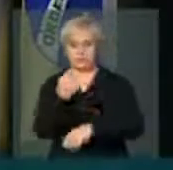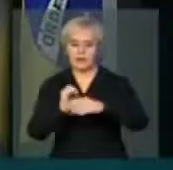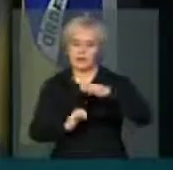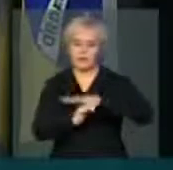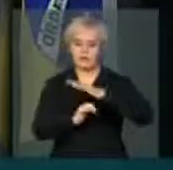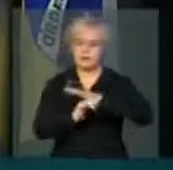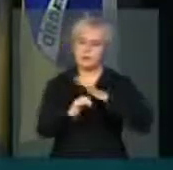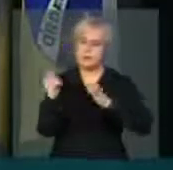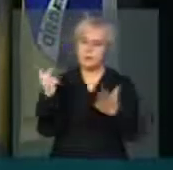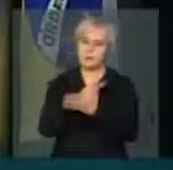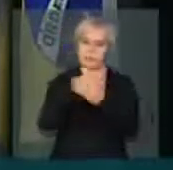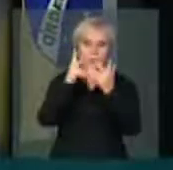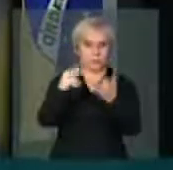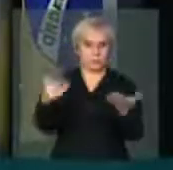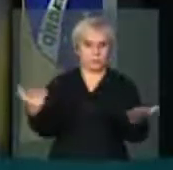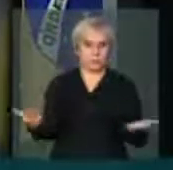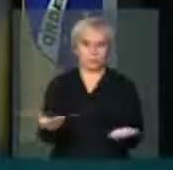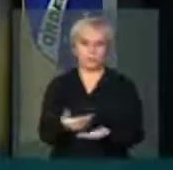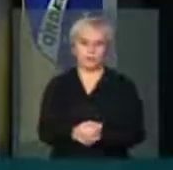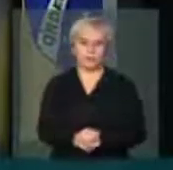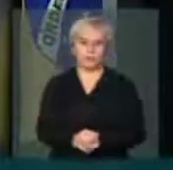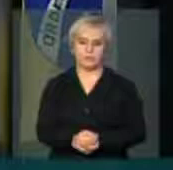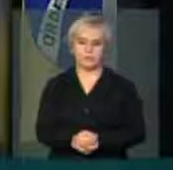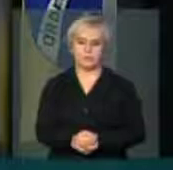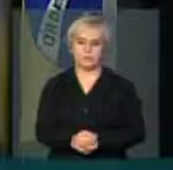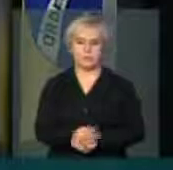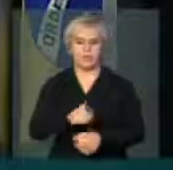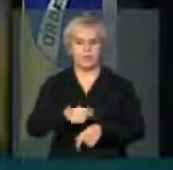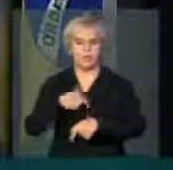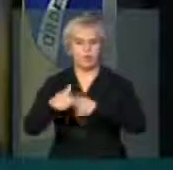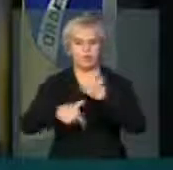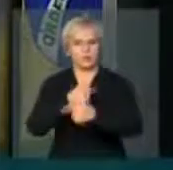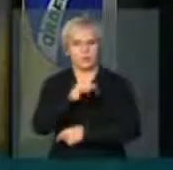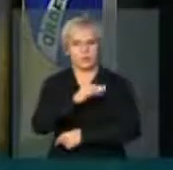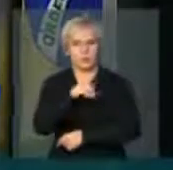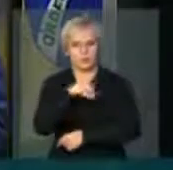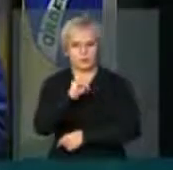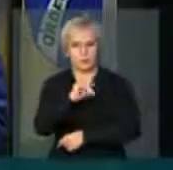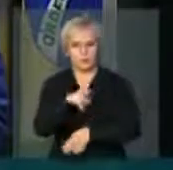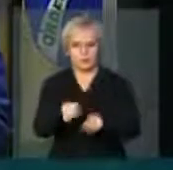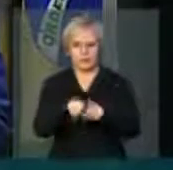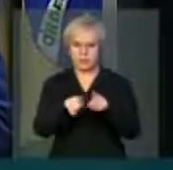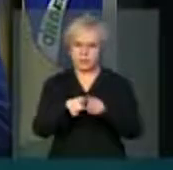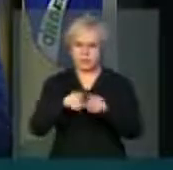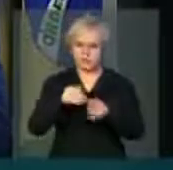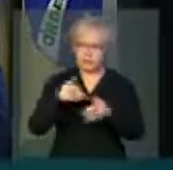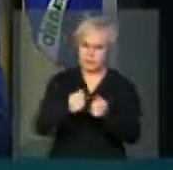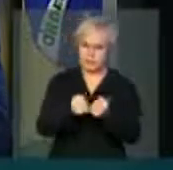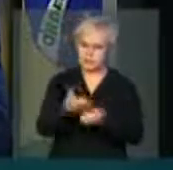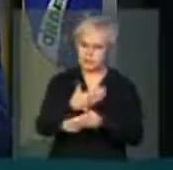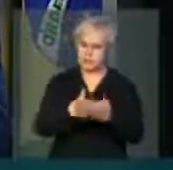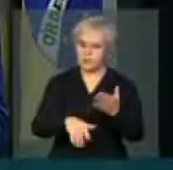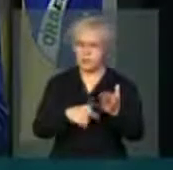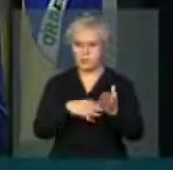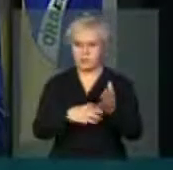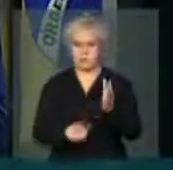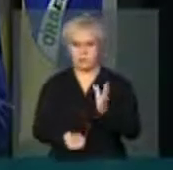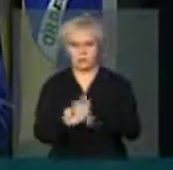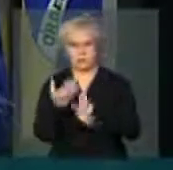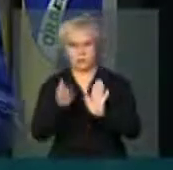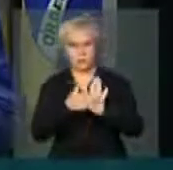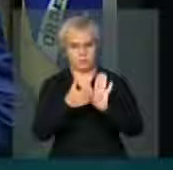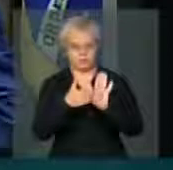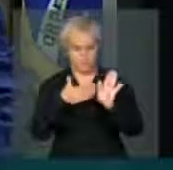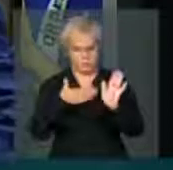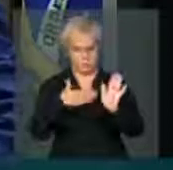de ingerência política. Durante os trabalhos da CPI das ONGs, cuja criação foi proposta